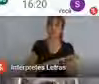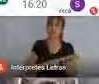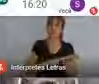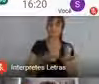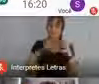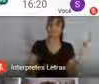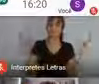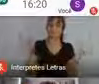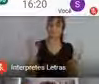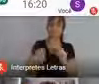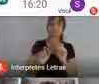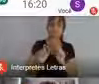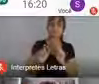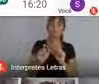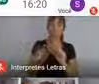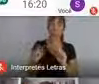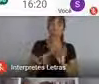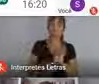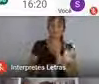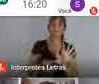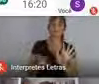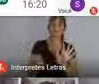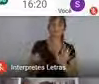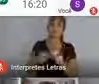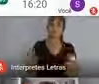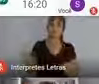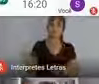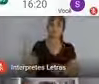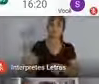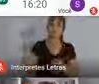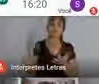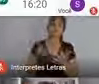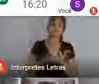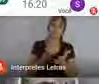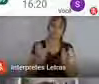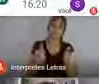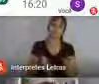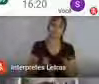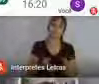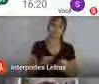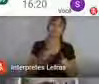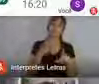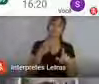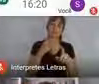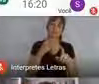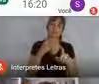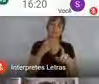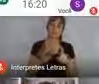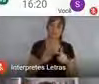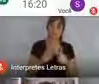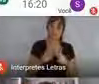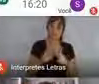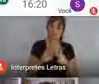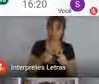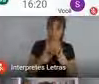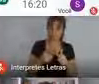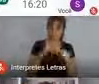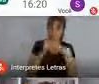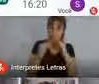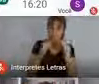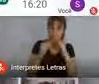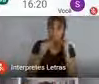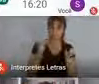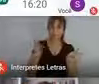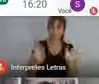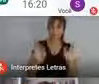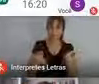sobre questões tão relevantes, tão latentes na atualidade desses grandes conflitos políticos que nós estamos vivendo na atual conjuntura, né, tratando